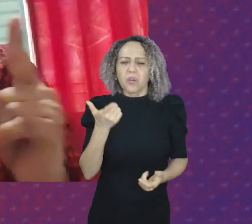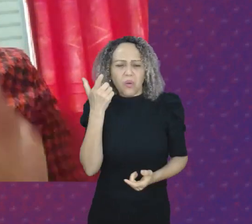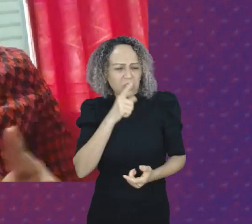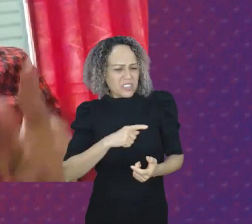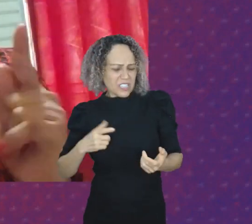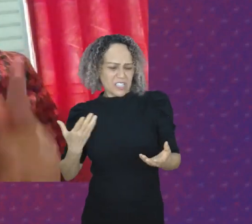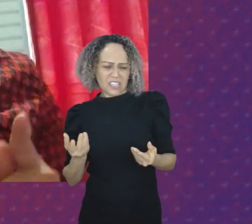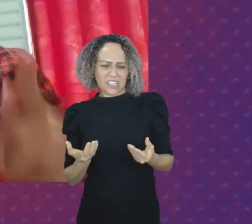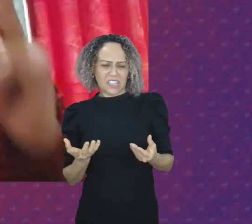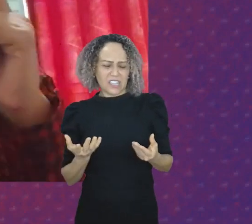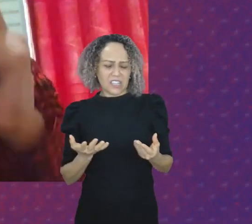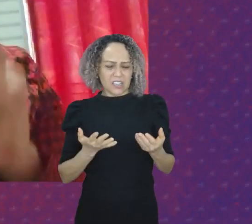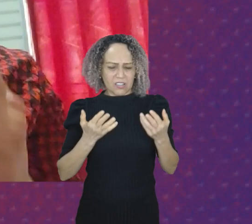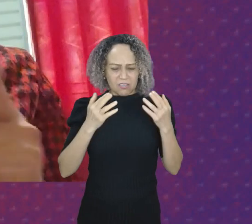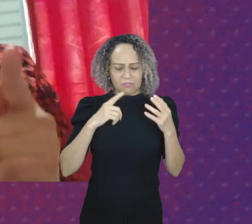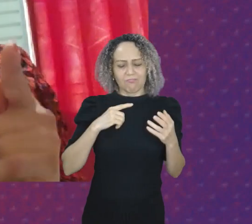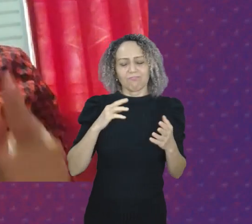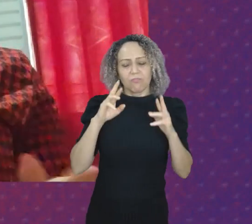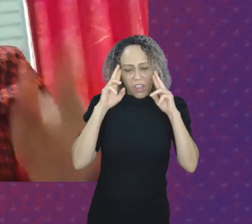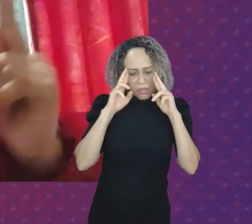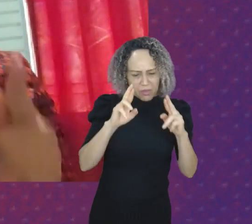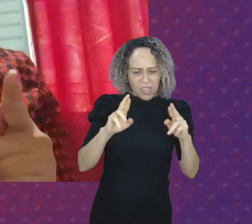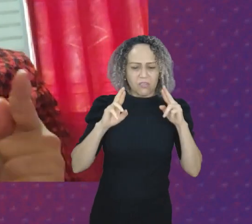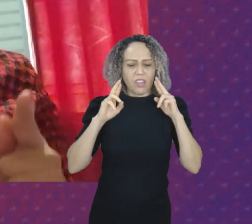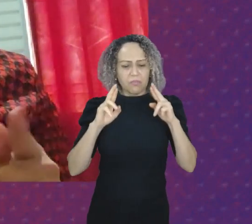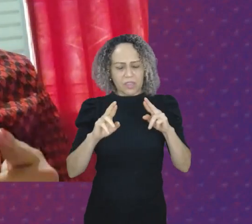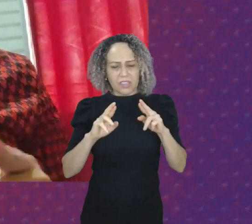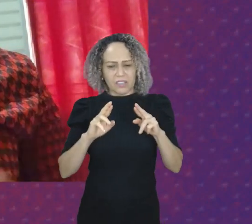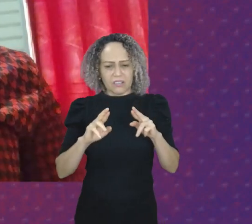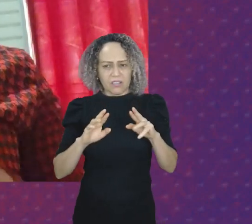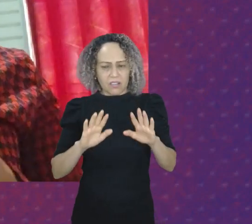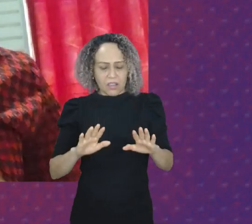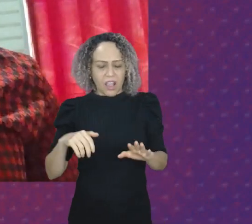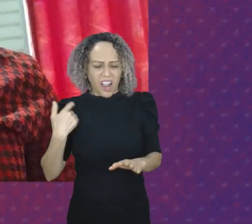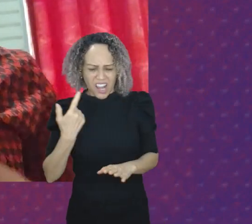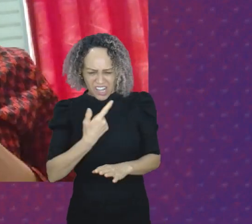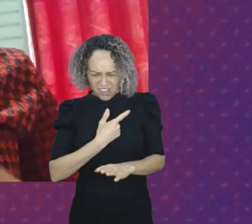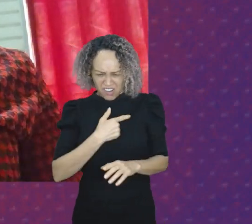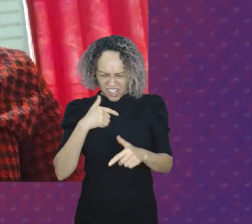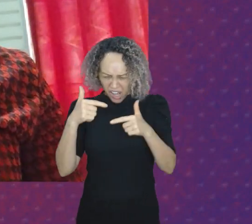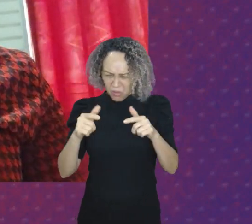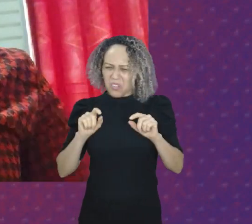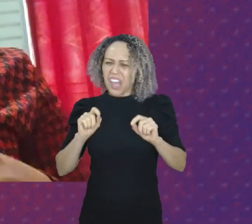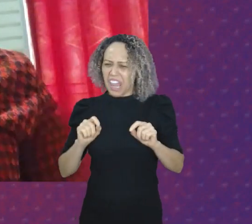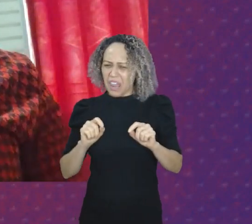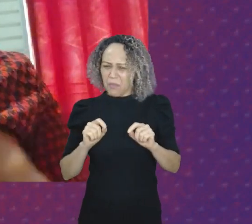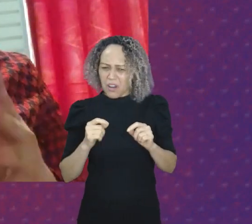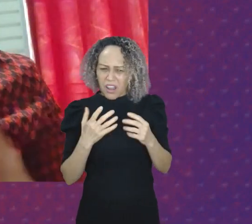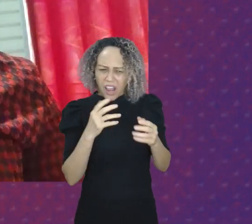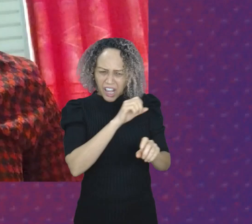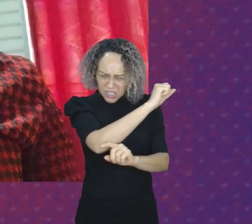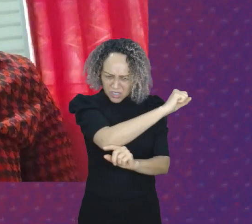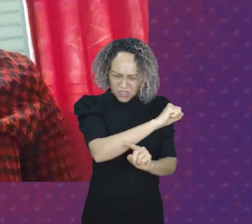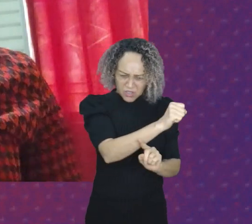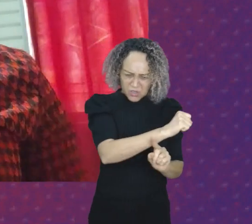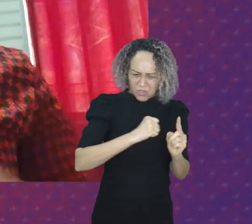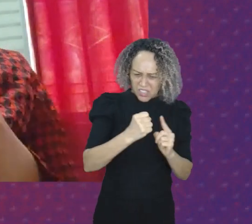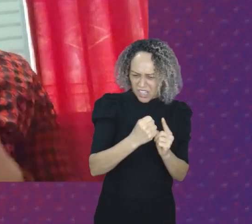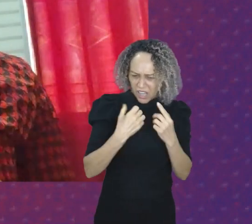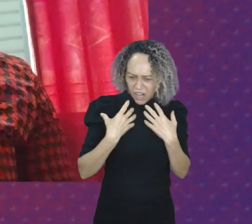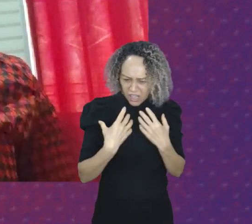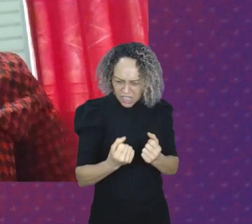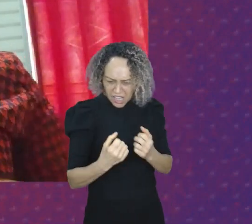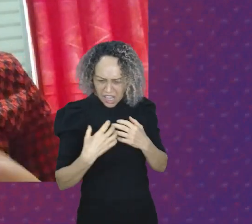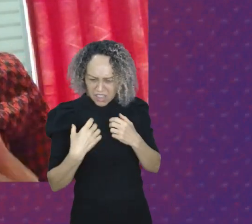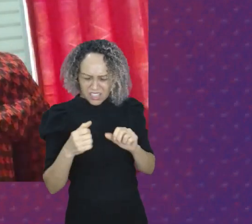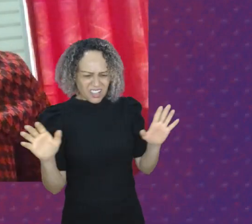aceitação, porque hoje a nossa briga, a nossa luta não é por aceitação. A nossa luta hoje no Brasil e no mundo é por respeito. Mas a